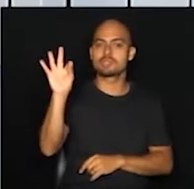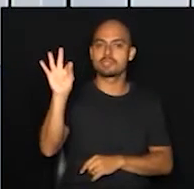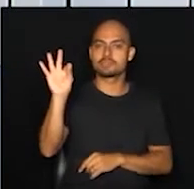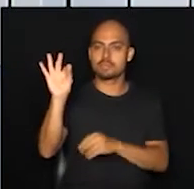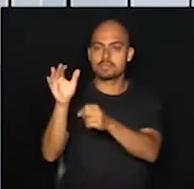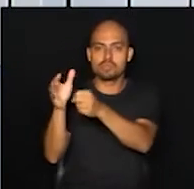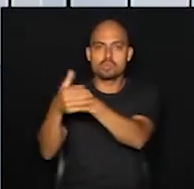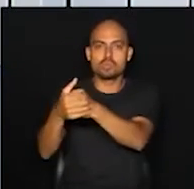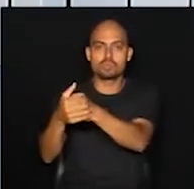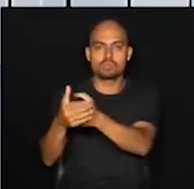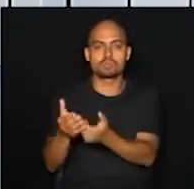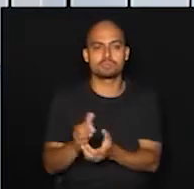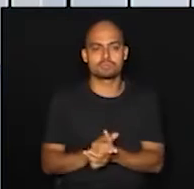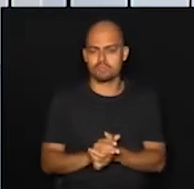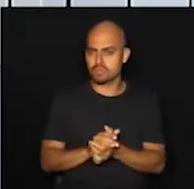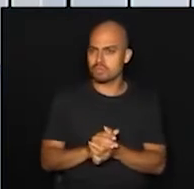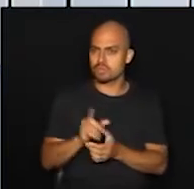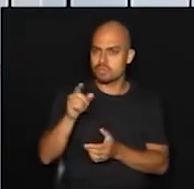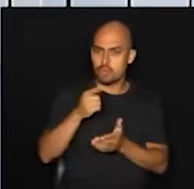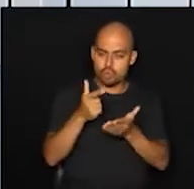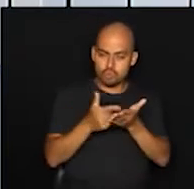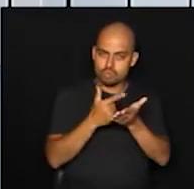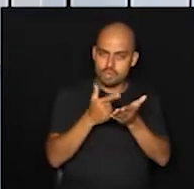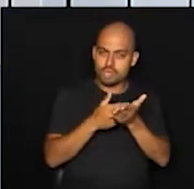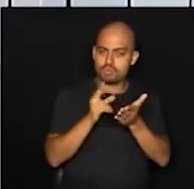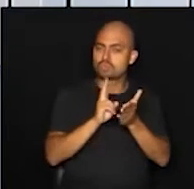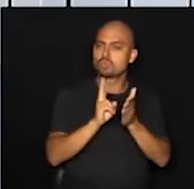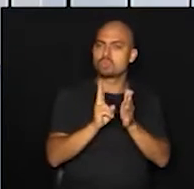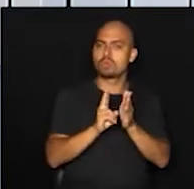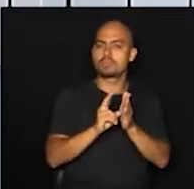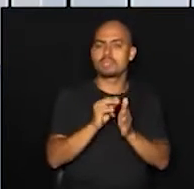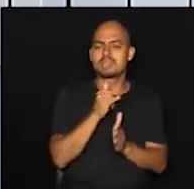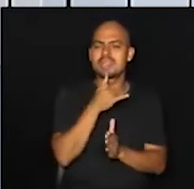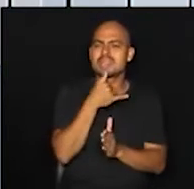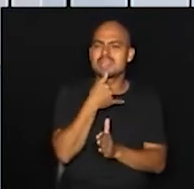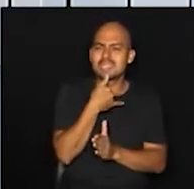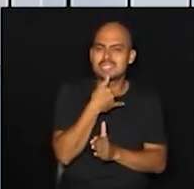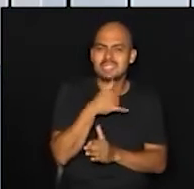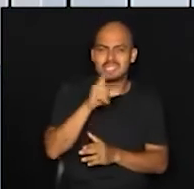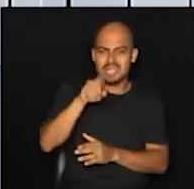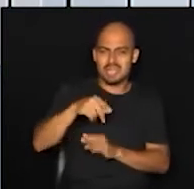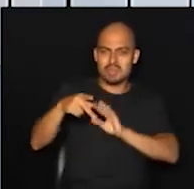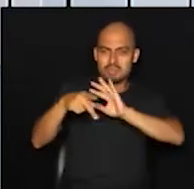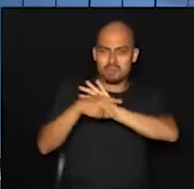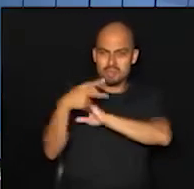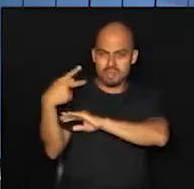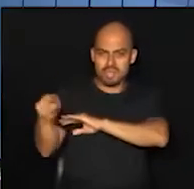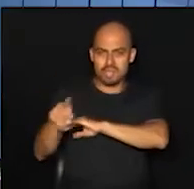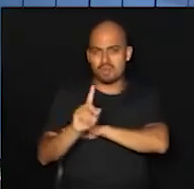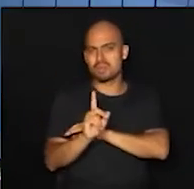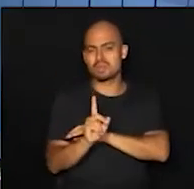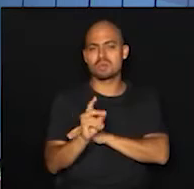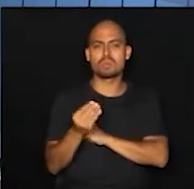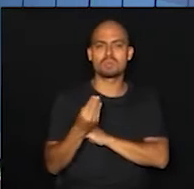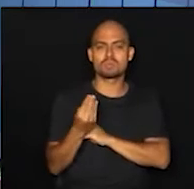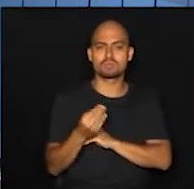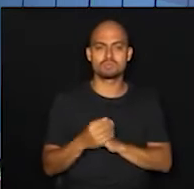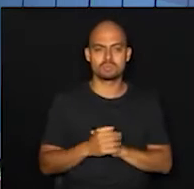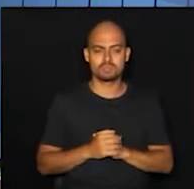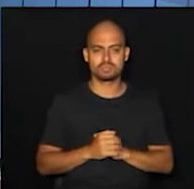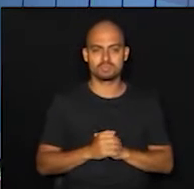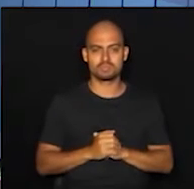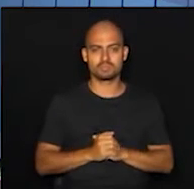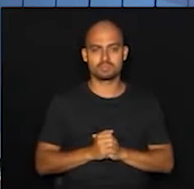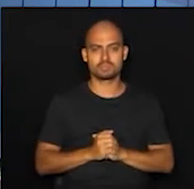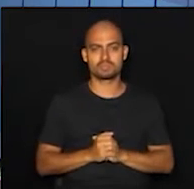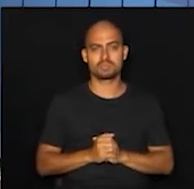deste período e se no livro o nome que está escrito aí, Tristeza, foi uma das tristezas dela ou não?